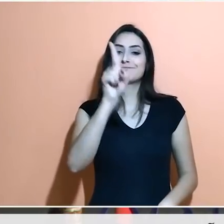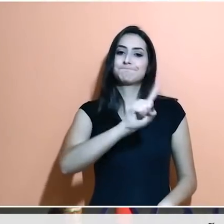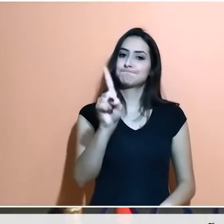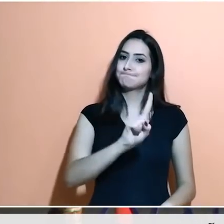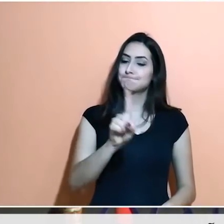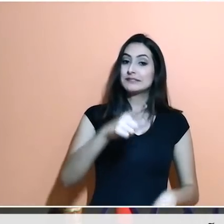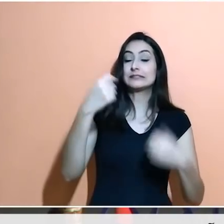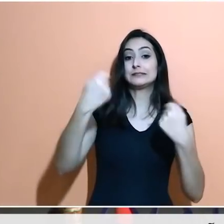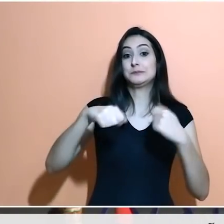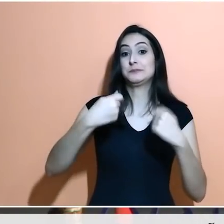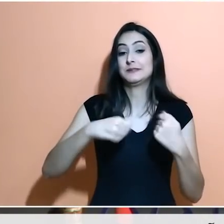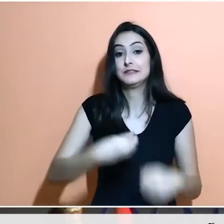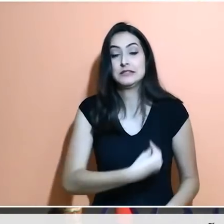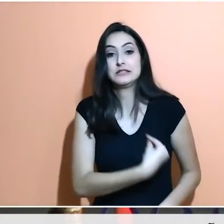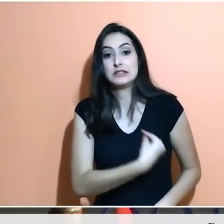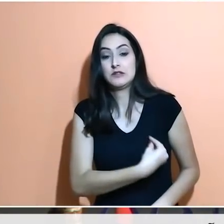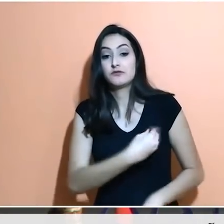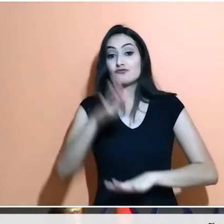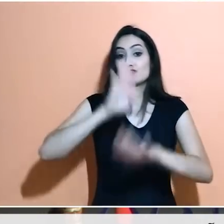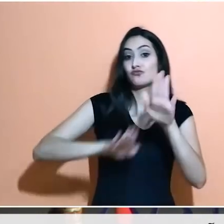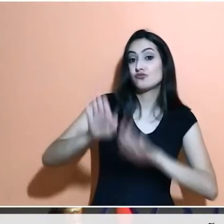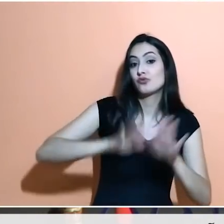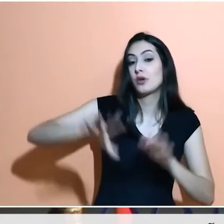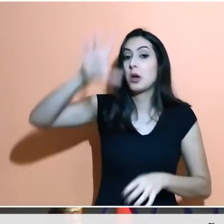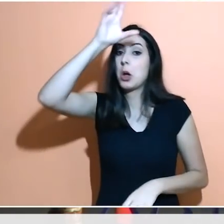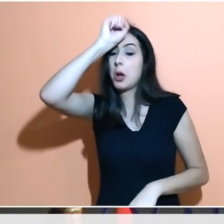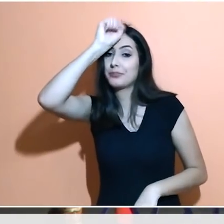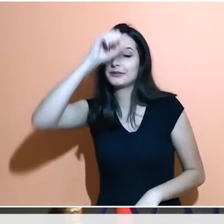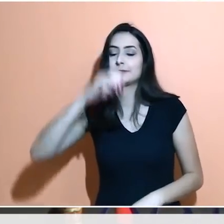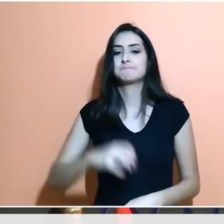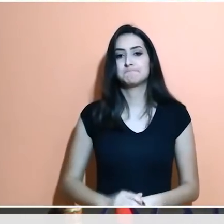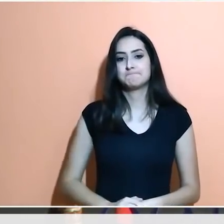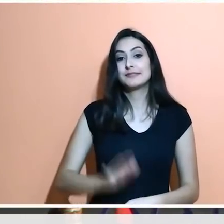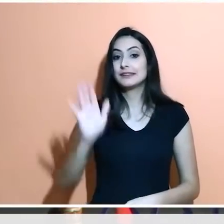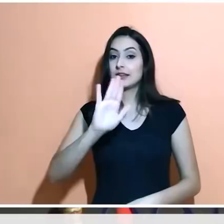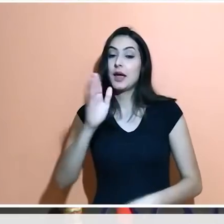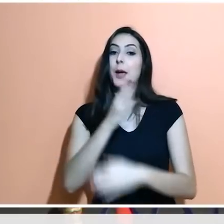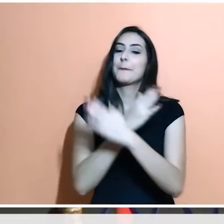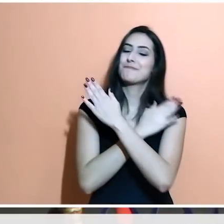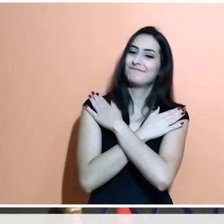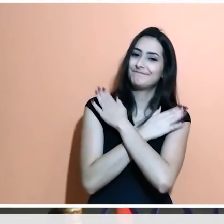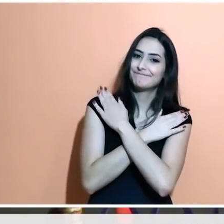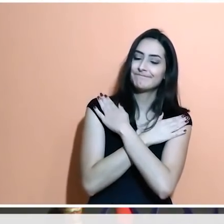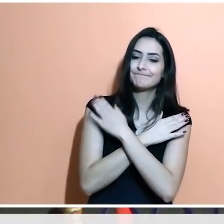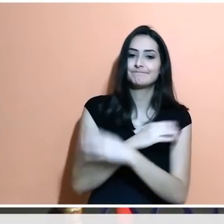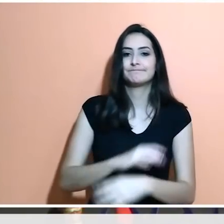sendo necessário que aprendamos a conviver com ela. Um forte abraço a todos.